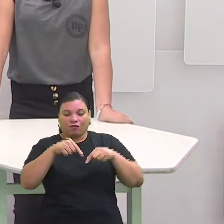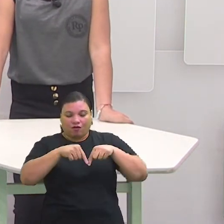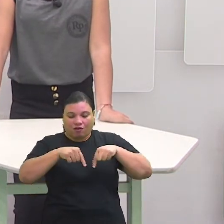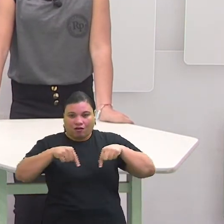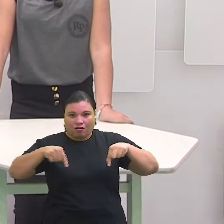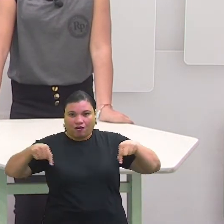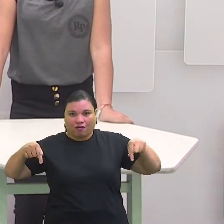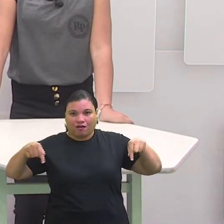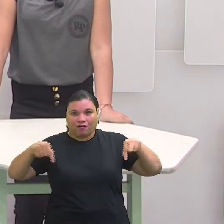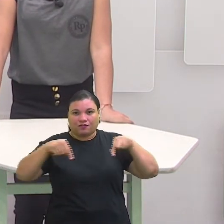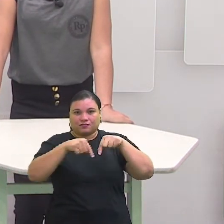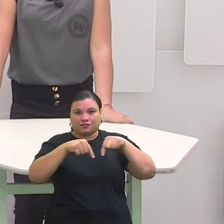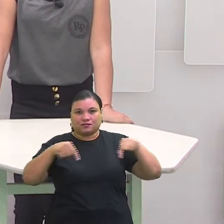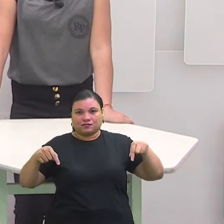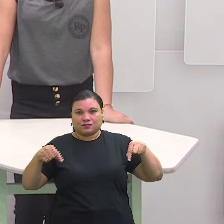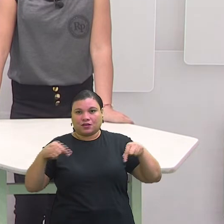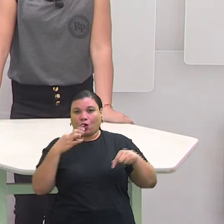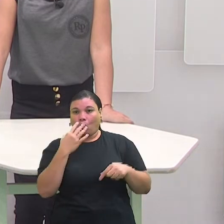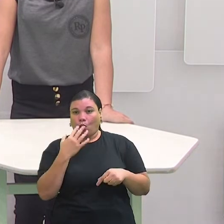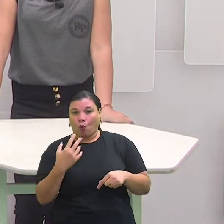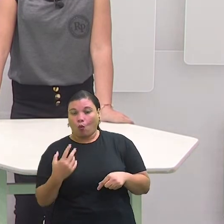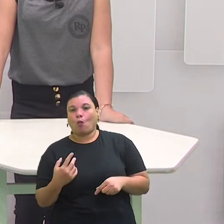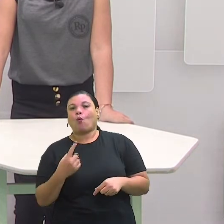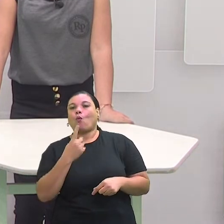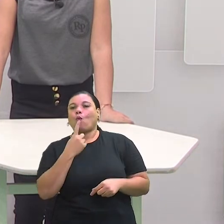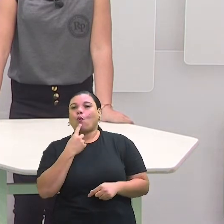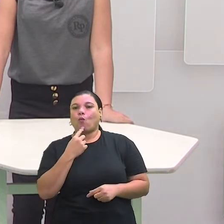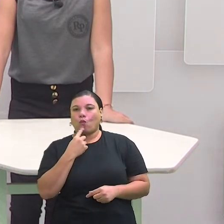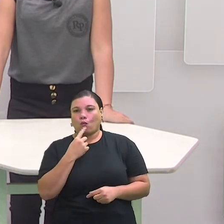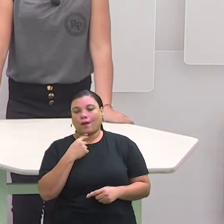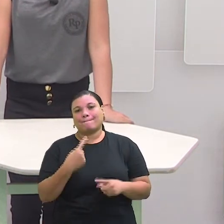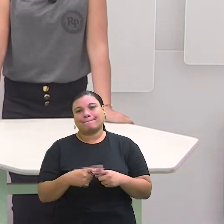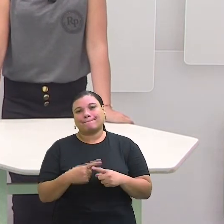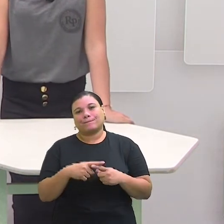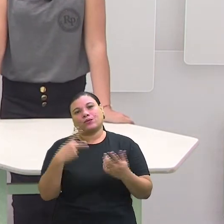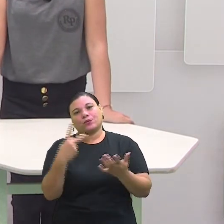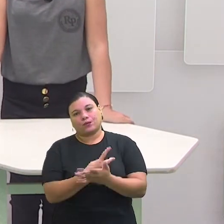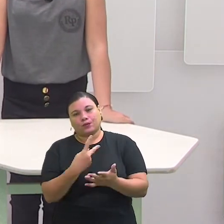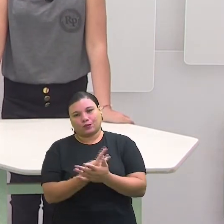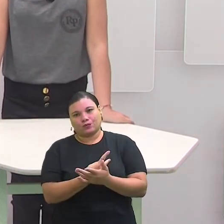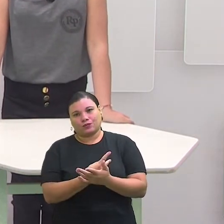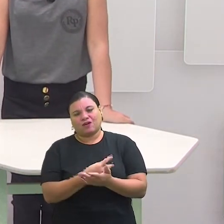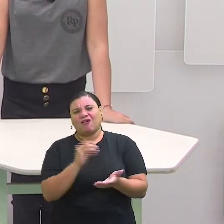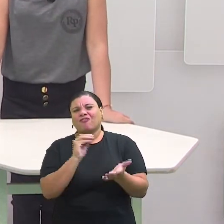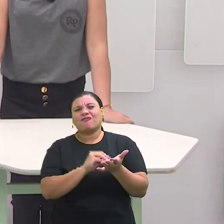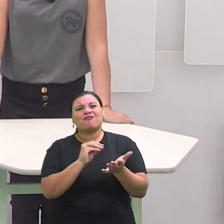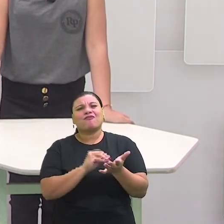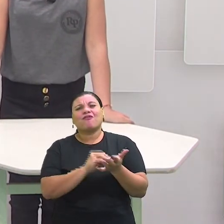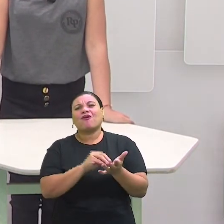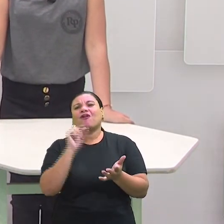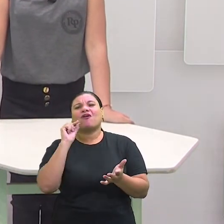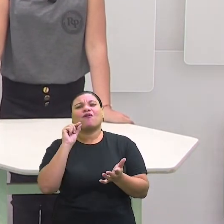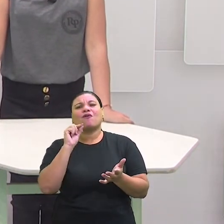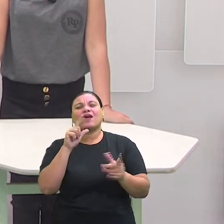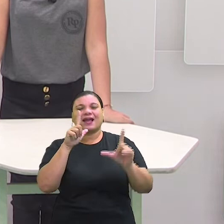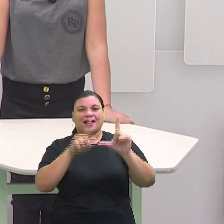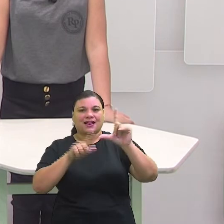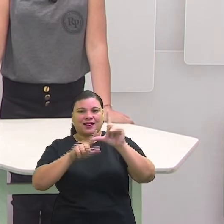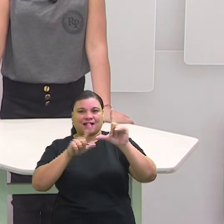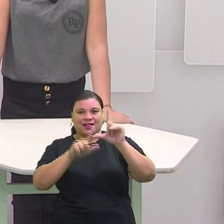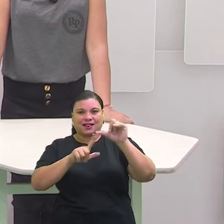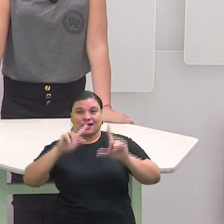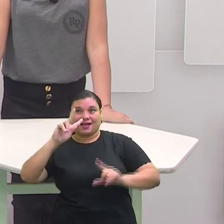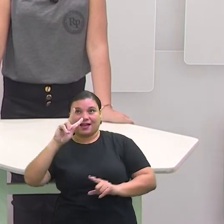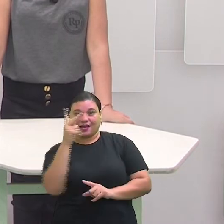Faltou H, gente, no início, tá? Mas é isso. A gente não desanima, não, tá? É isso aí. É assim mesmo. Vocês estão